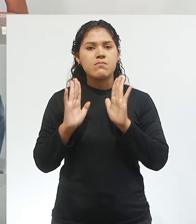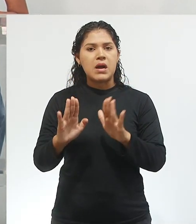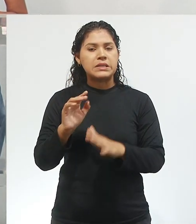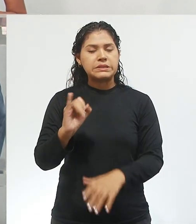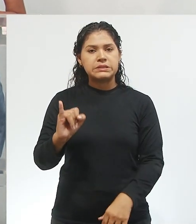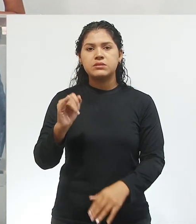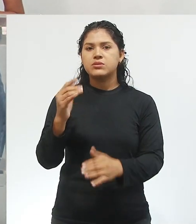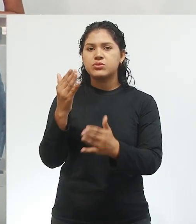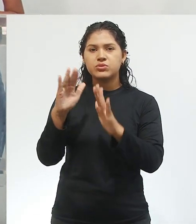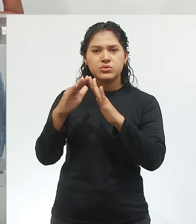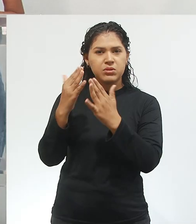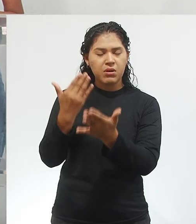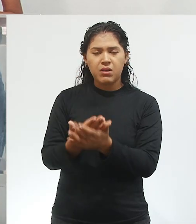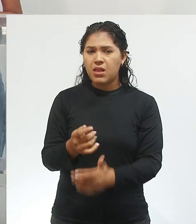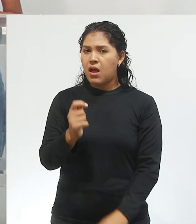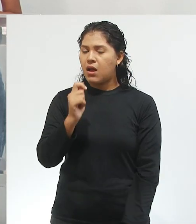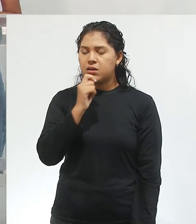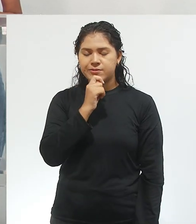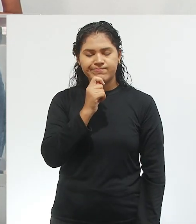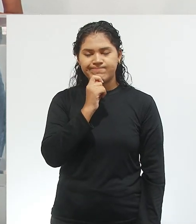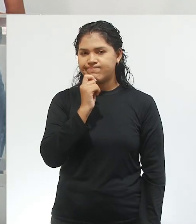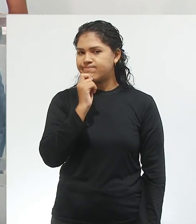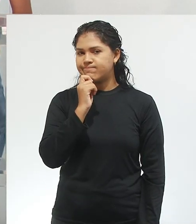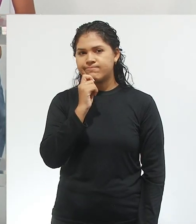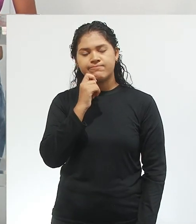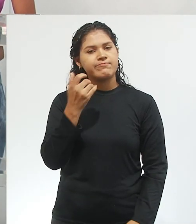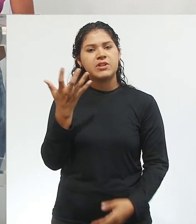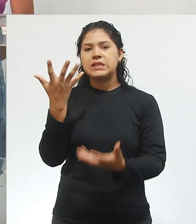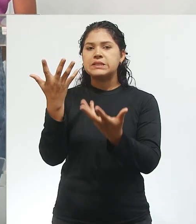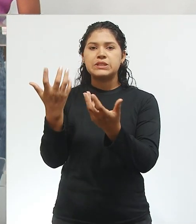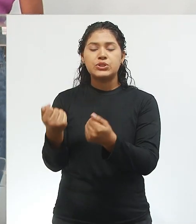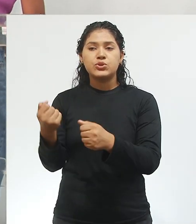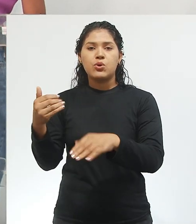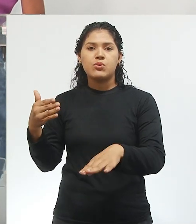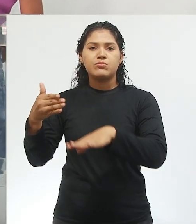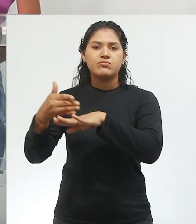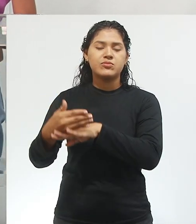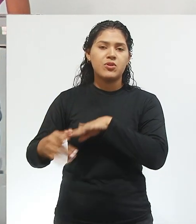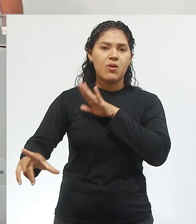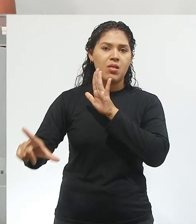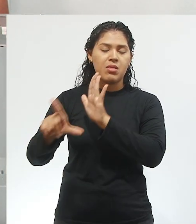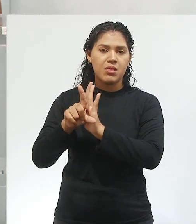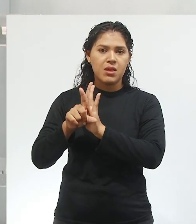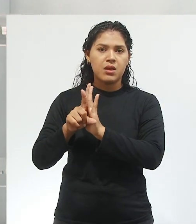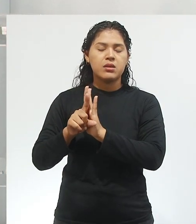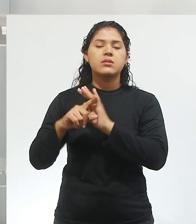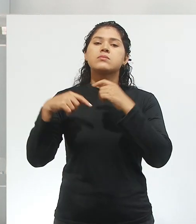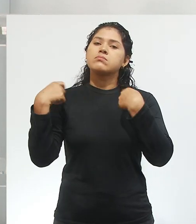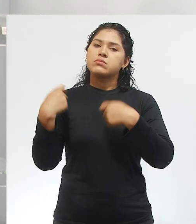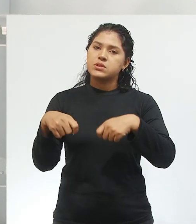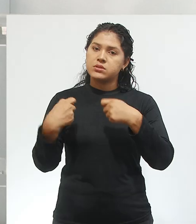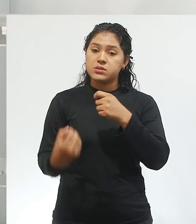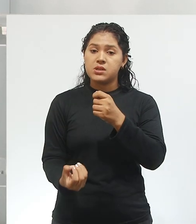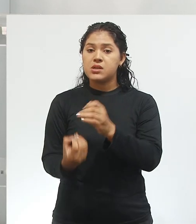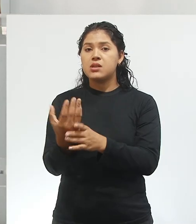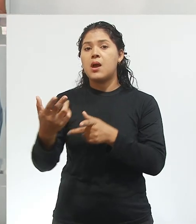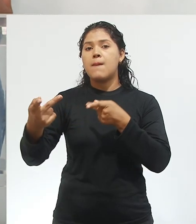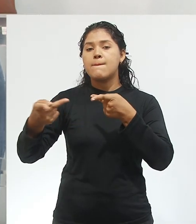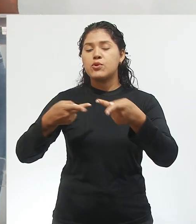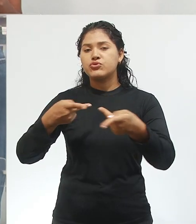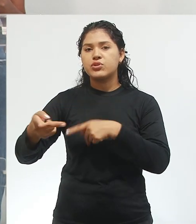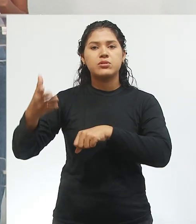exemplo, ainda não implementou essa lei, sim, é necessário que ações específicas